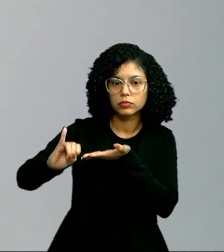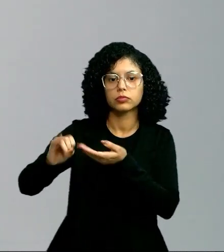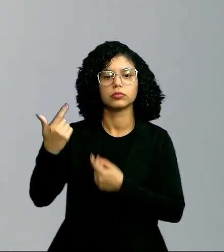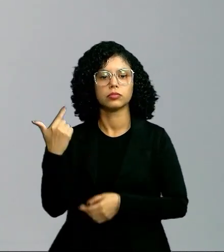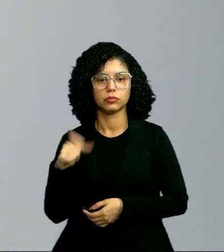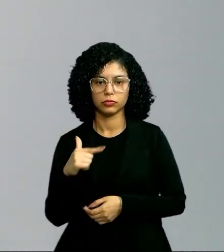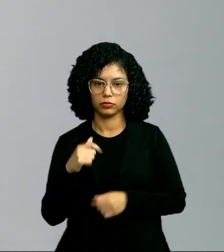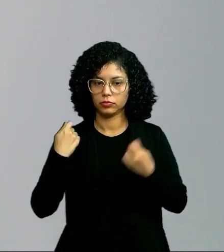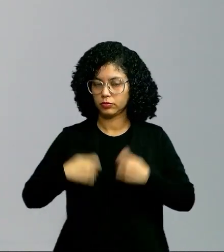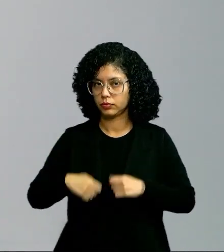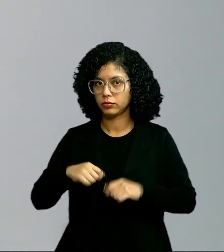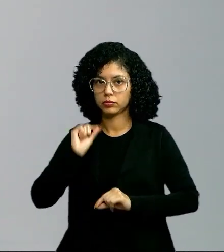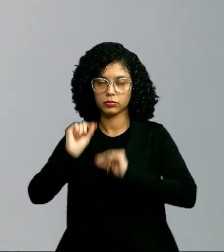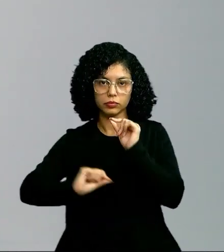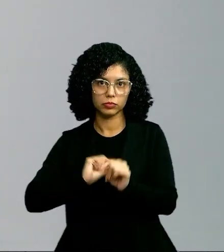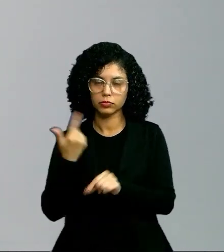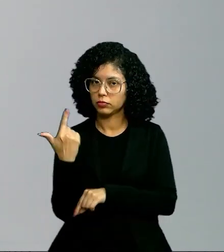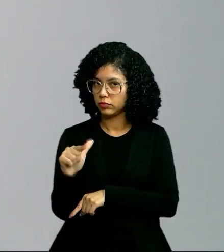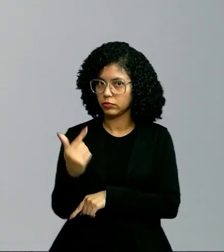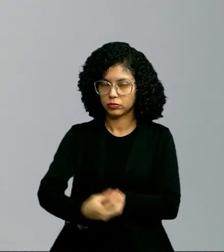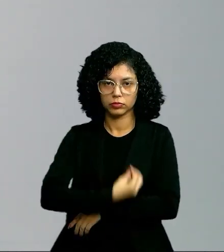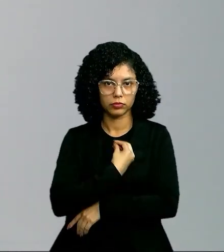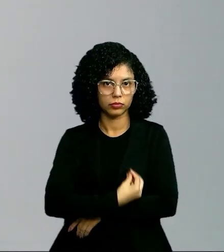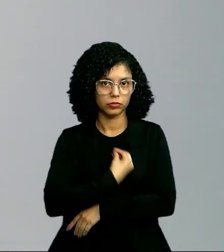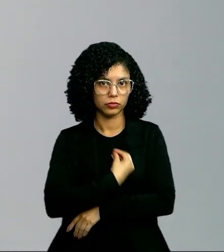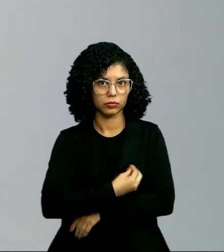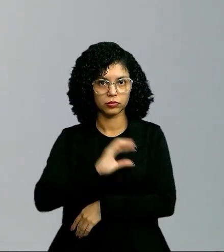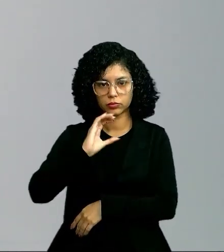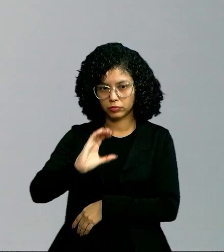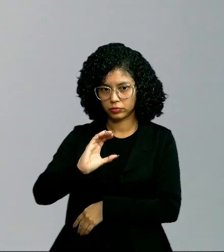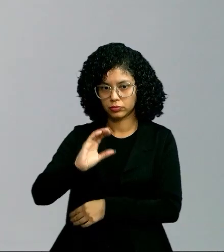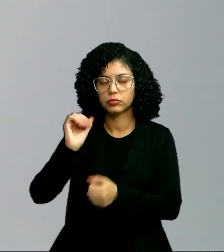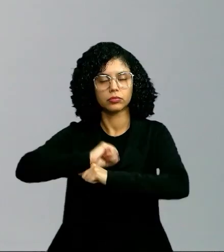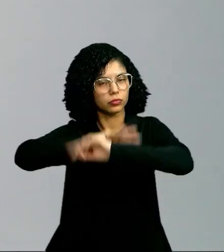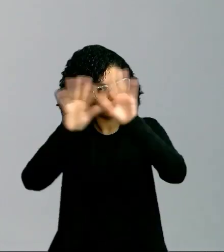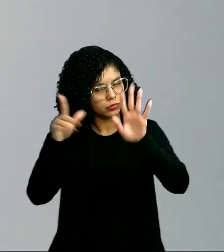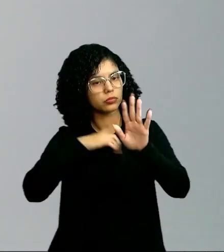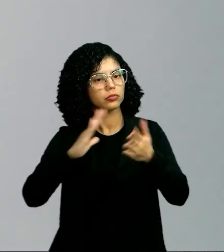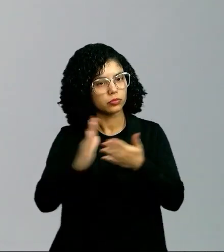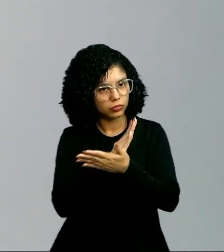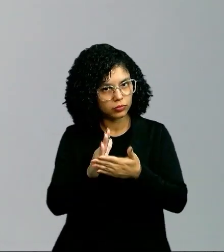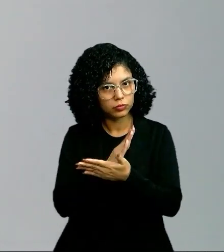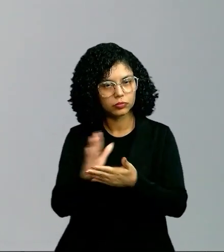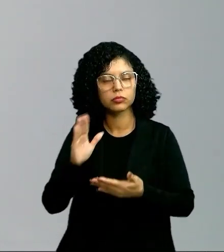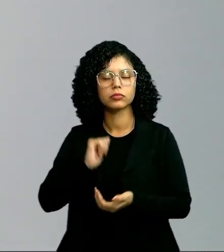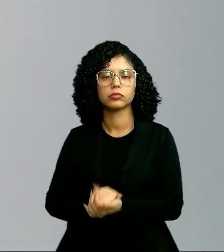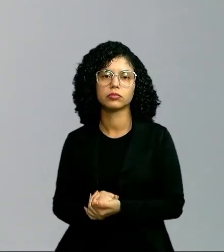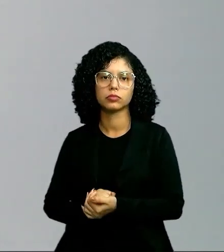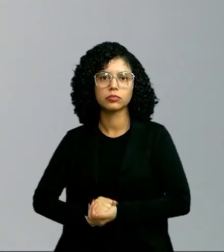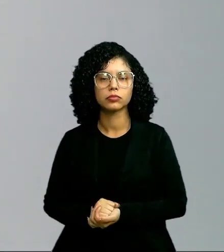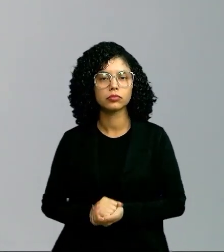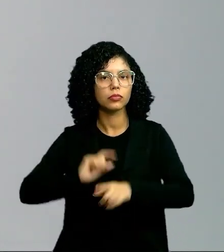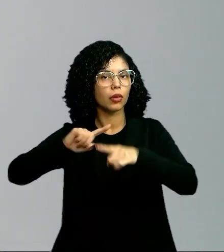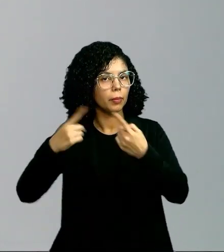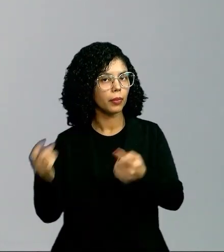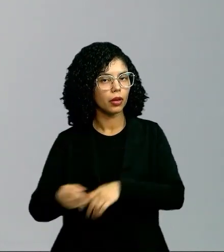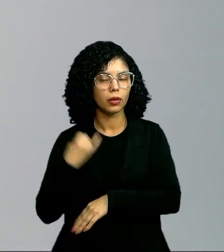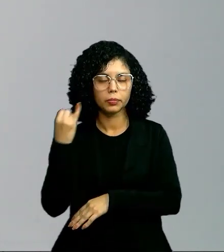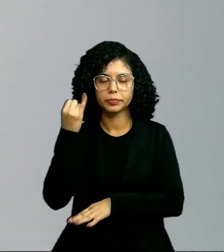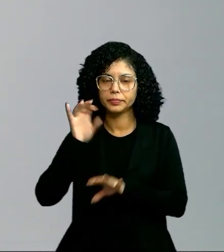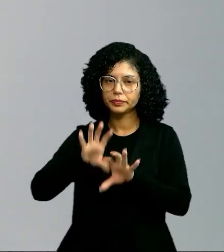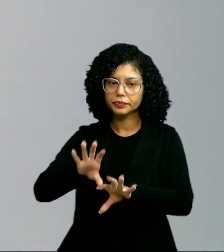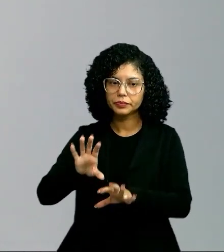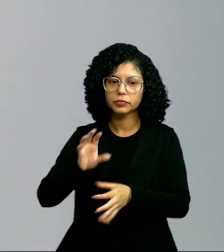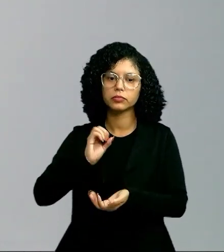eles necessariamente não têm a presença do átomo de carbono. É claro que existem algumas exceções, tá? Mas a priori é